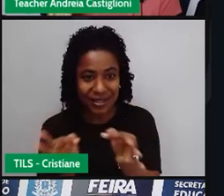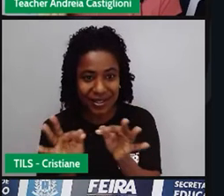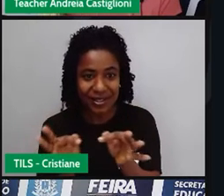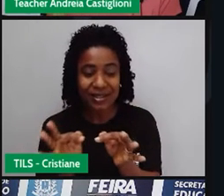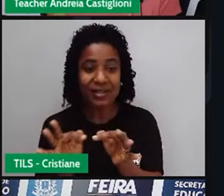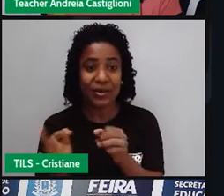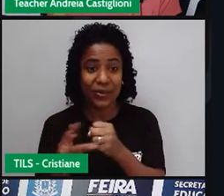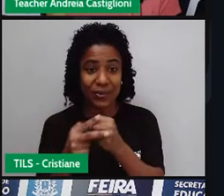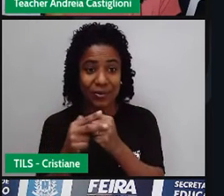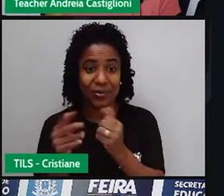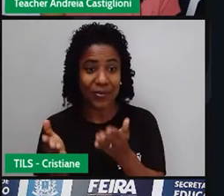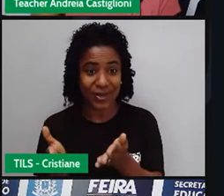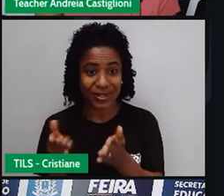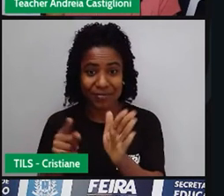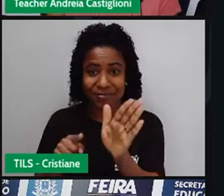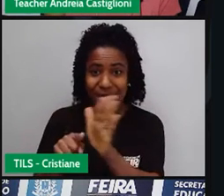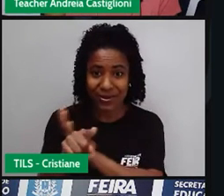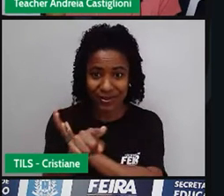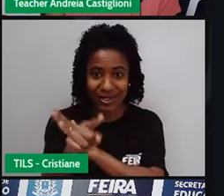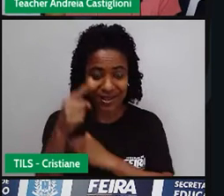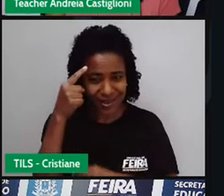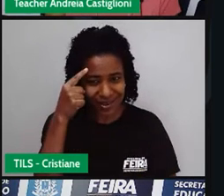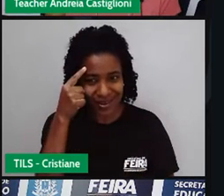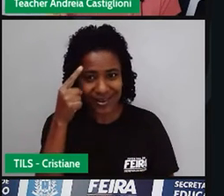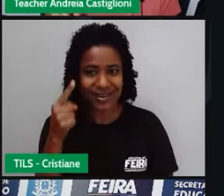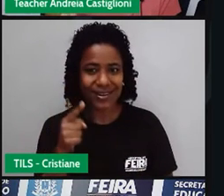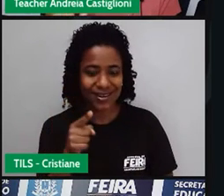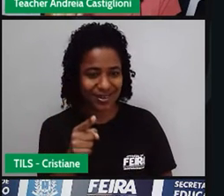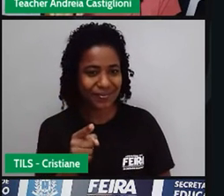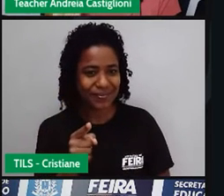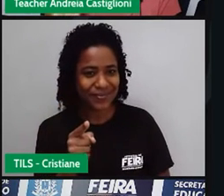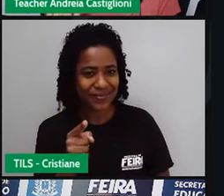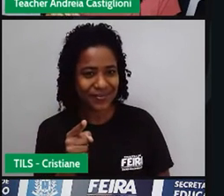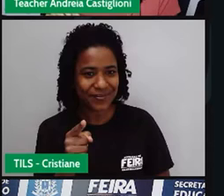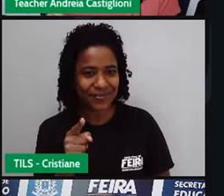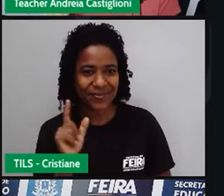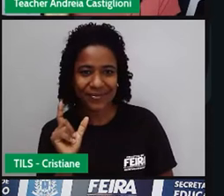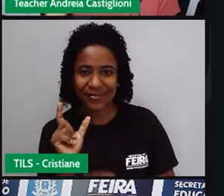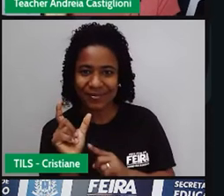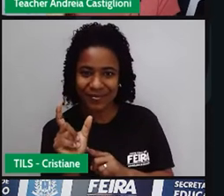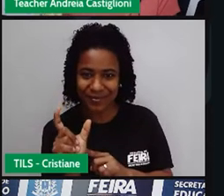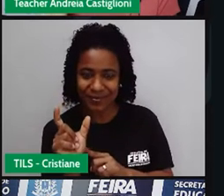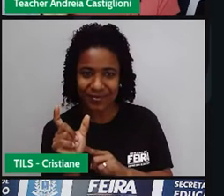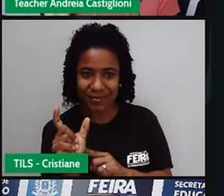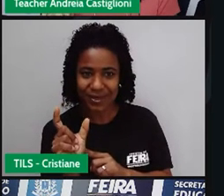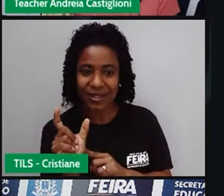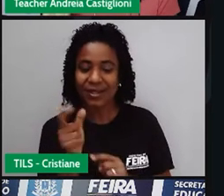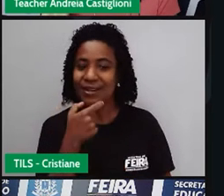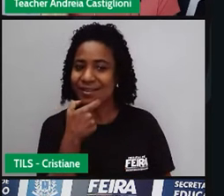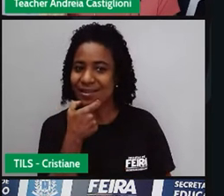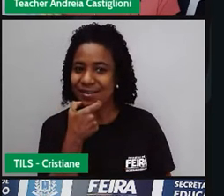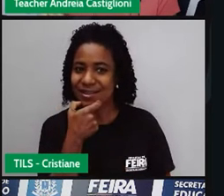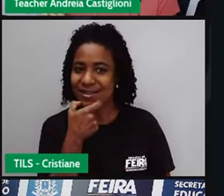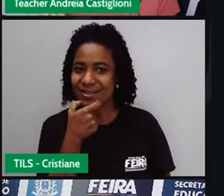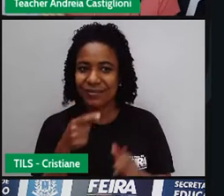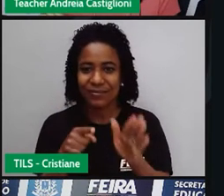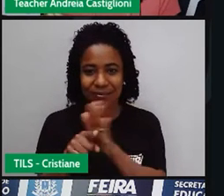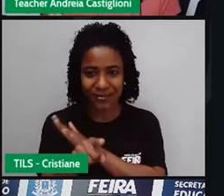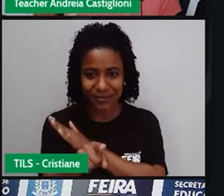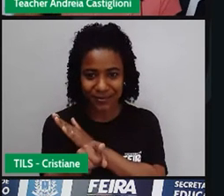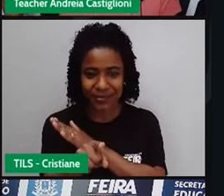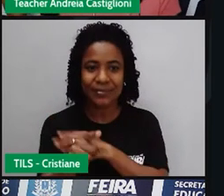utiliza para fazer uma pergunta dentro dessa atualidade do people Where the sem iCloud